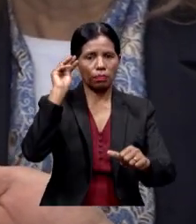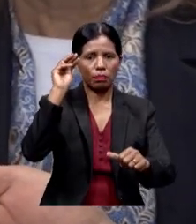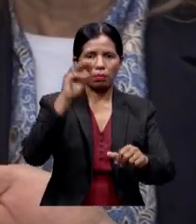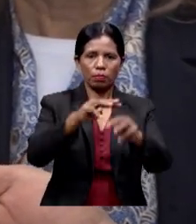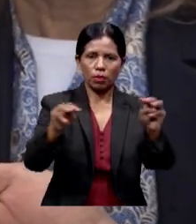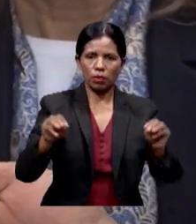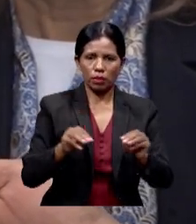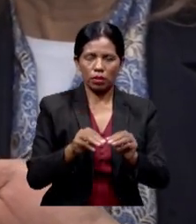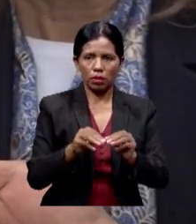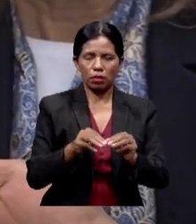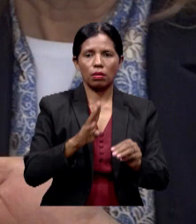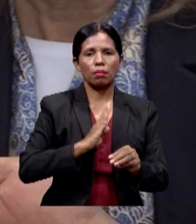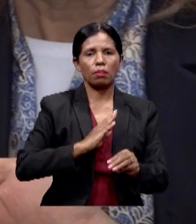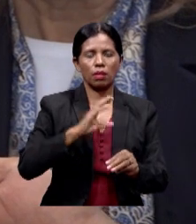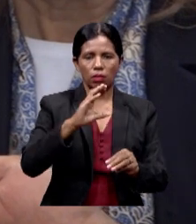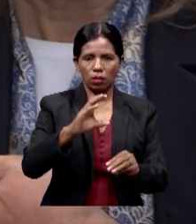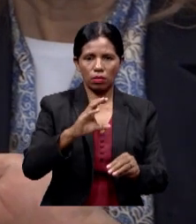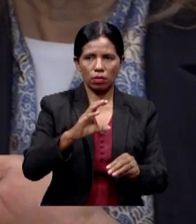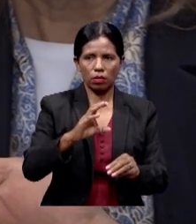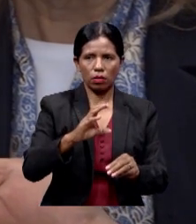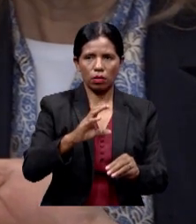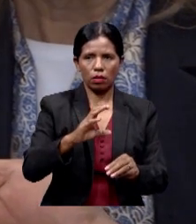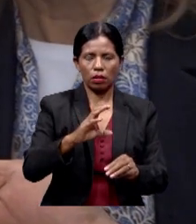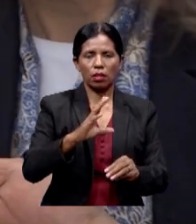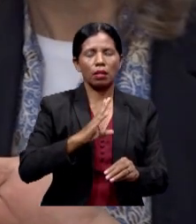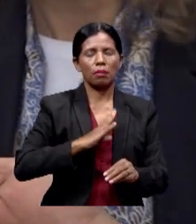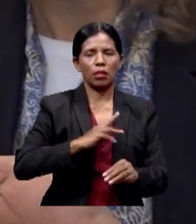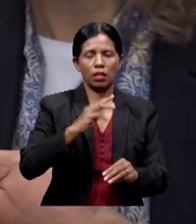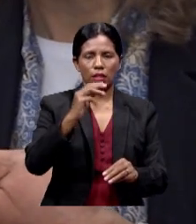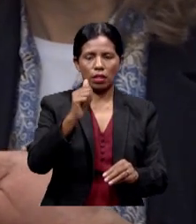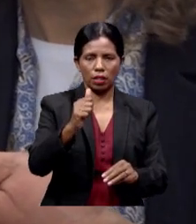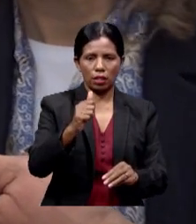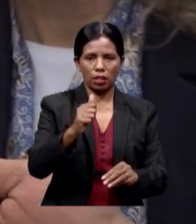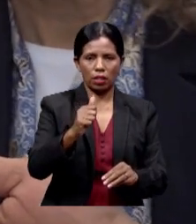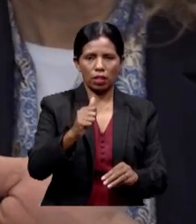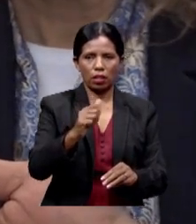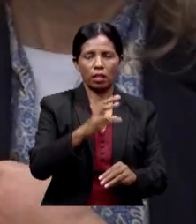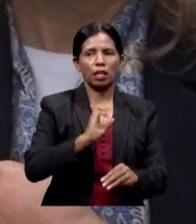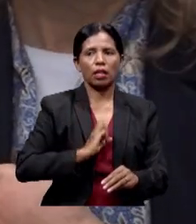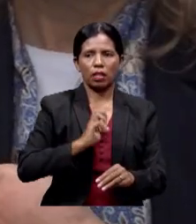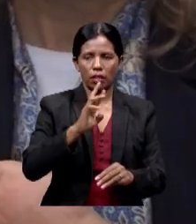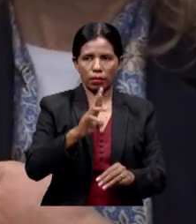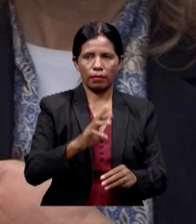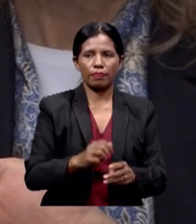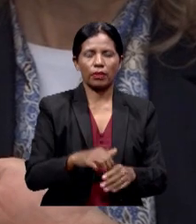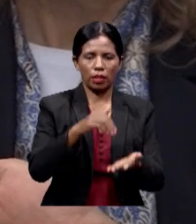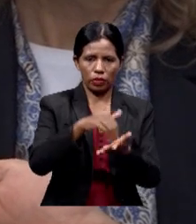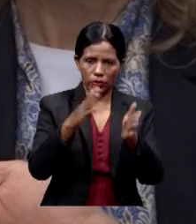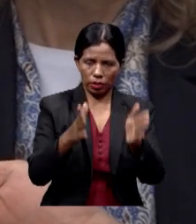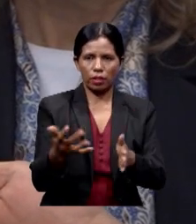BAUKAU UMA LIANA HO PARECE QUE É ERMERA BA ALUNIS